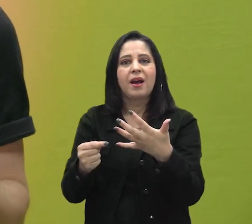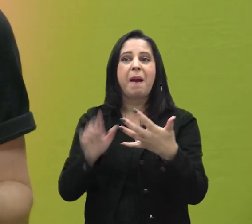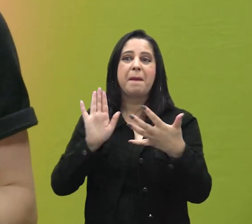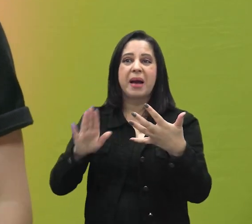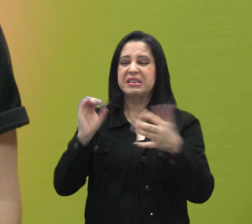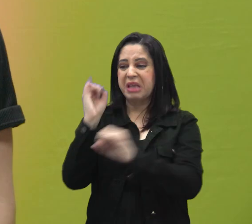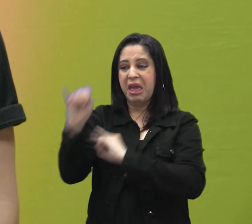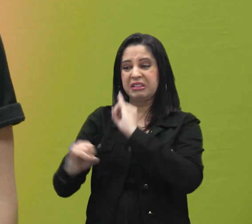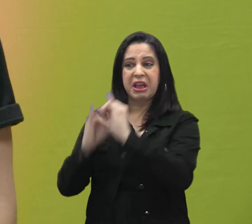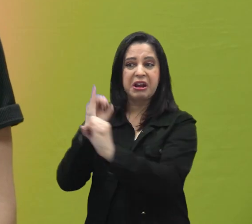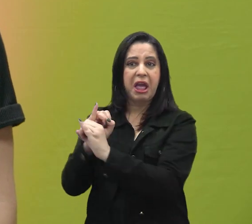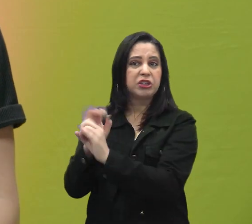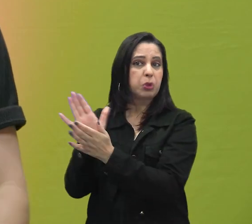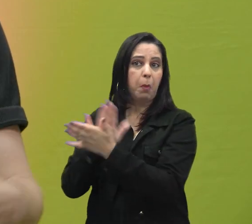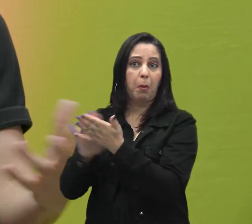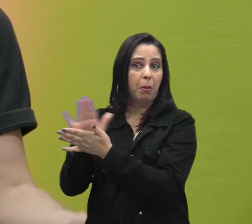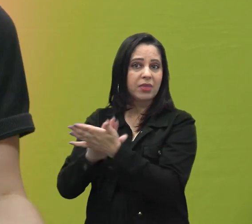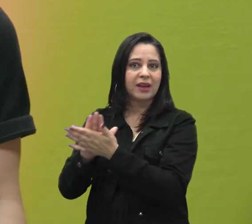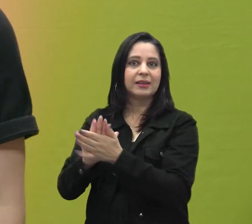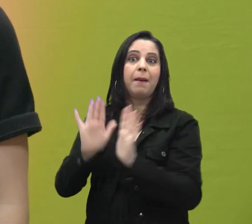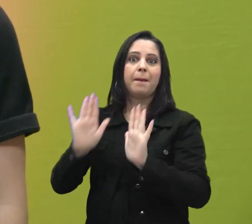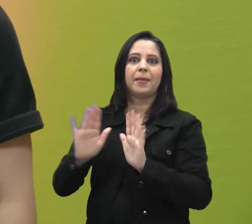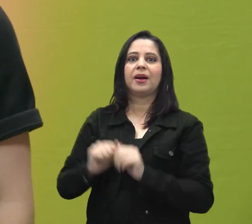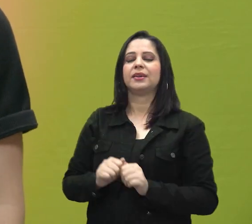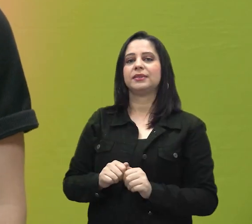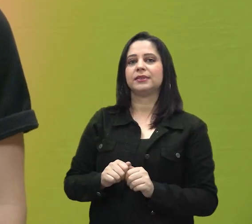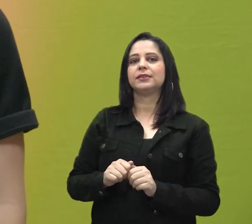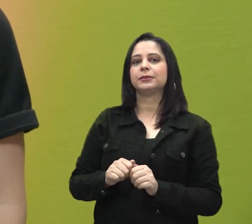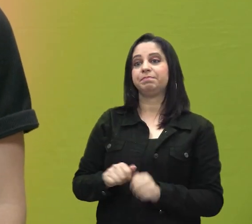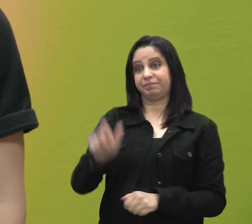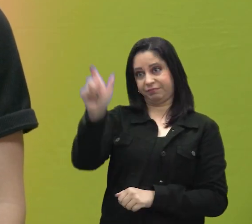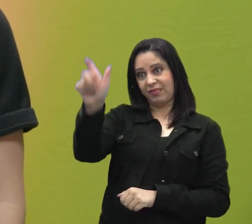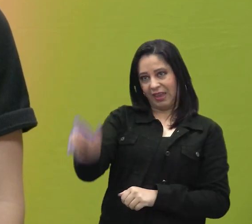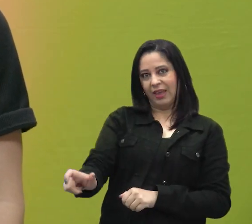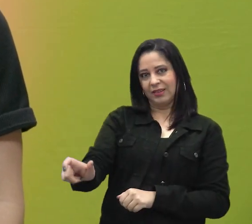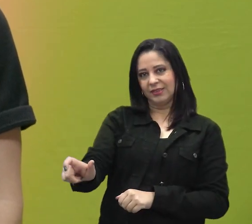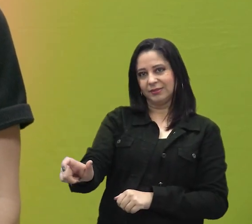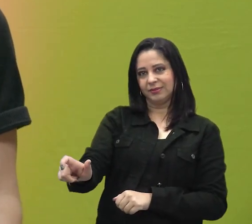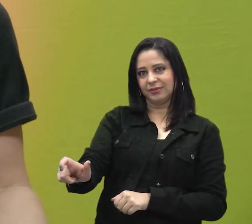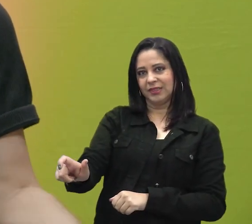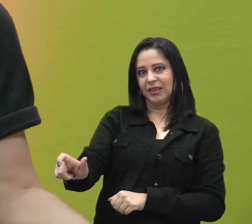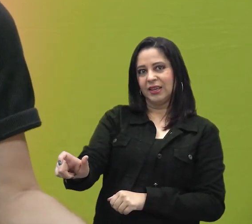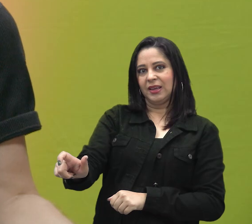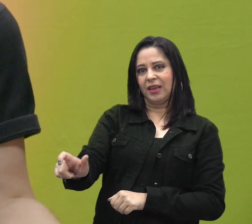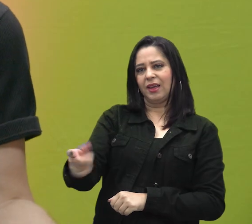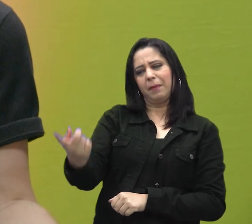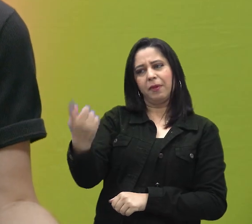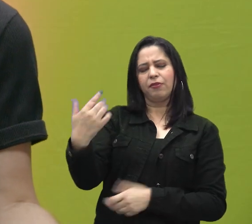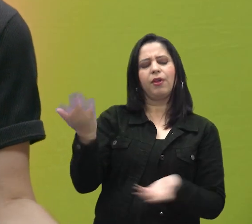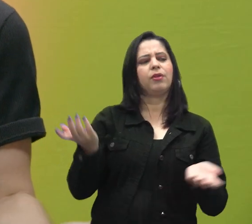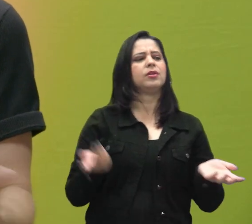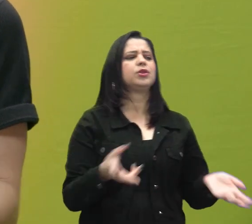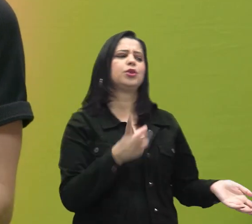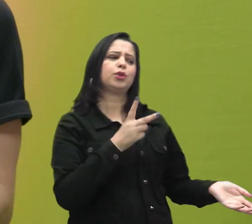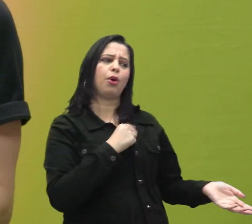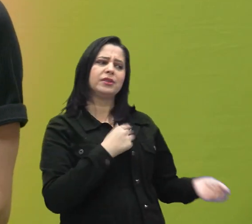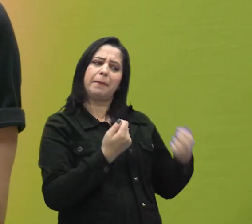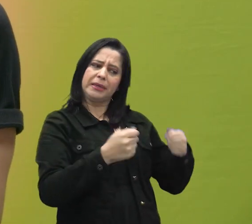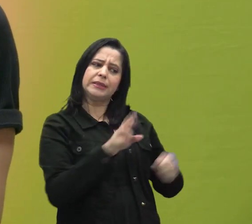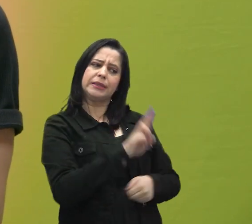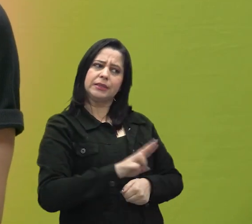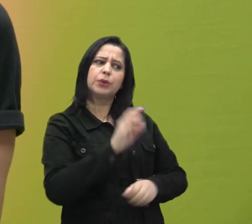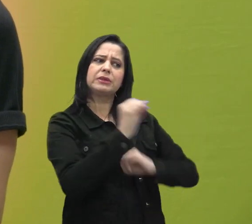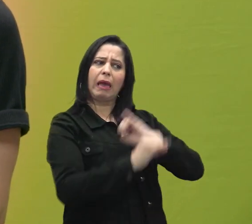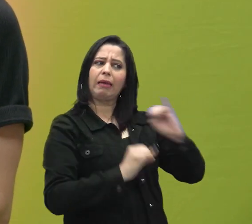trabalhava, só não brincava com a internet. E daí chegou um belo dia que a minha gente falou assim, pô, tá demorando para você entrar na internet, porque às vezes a